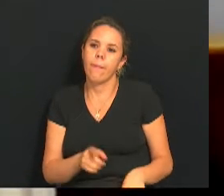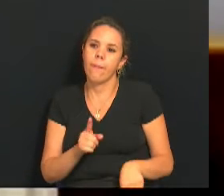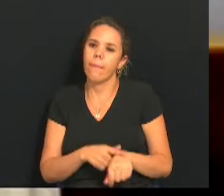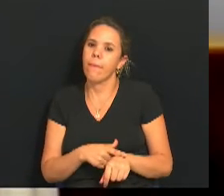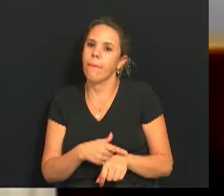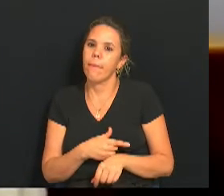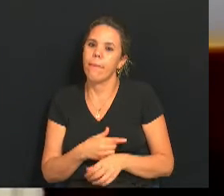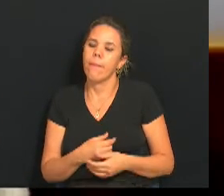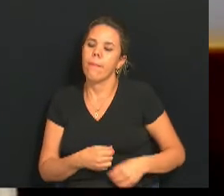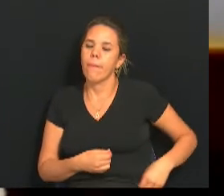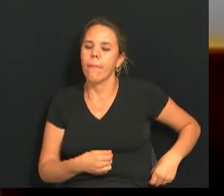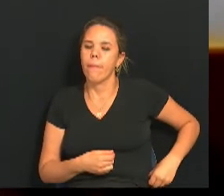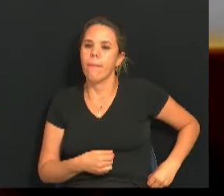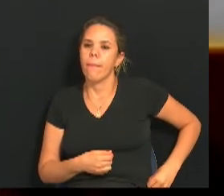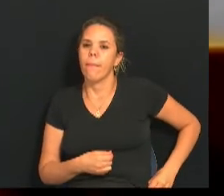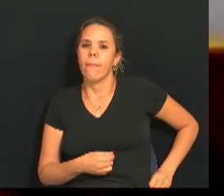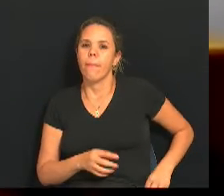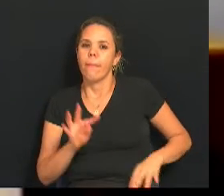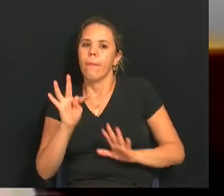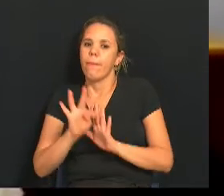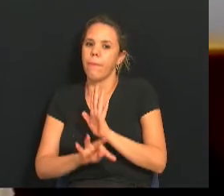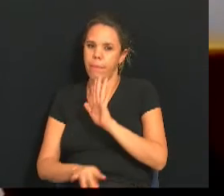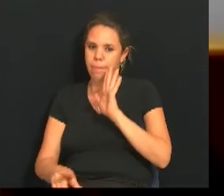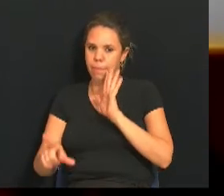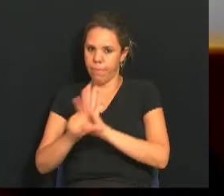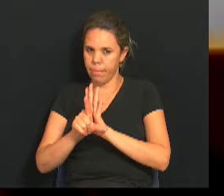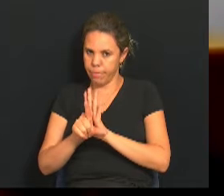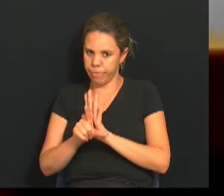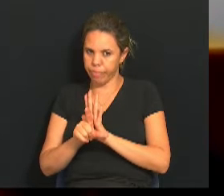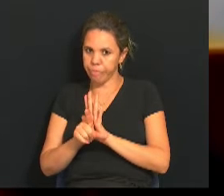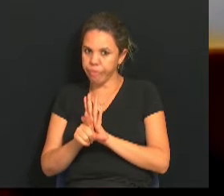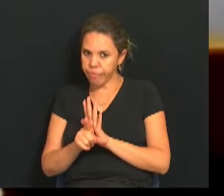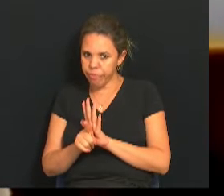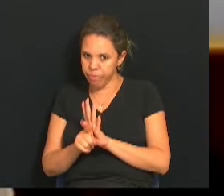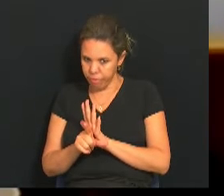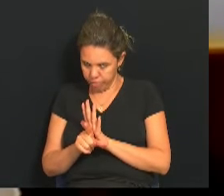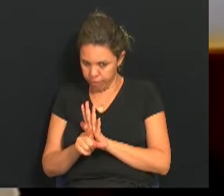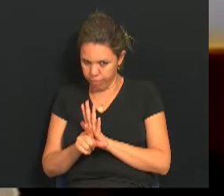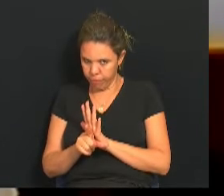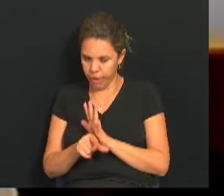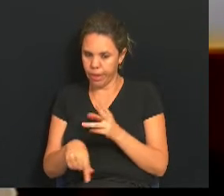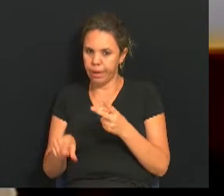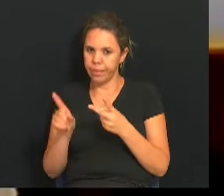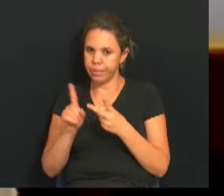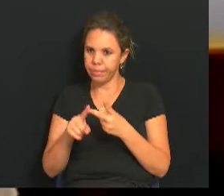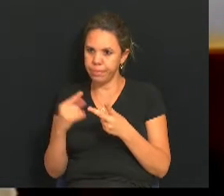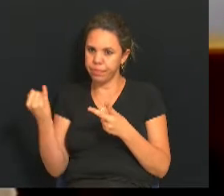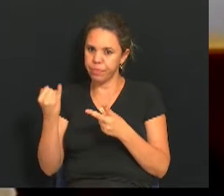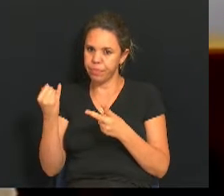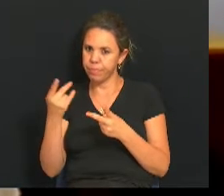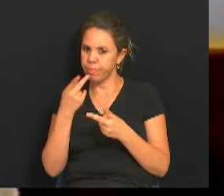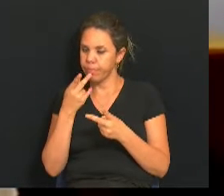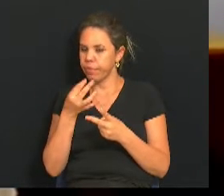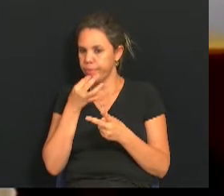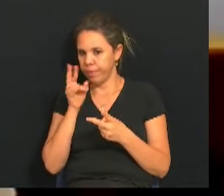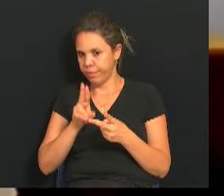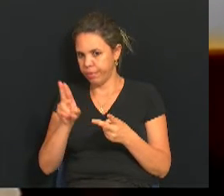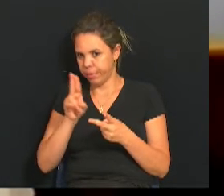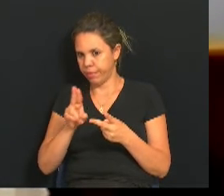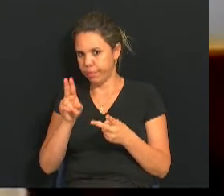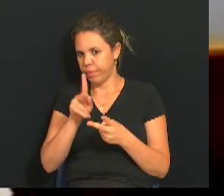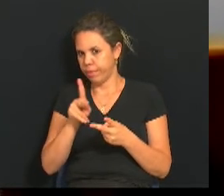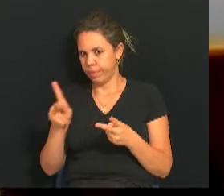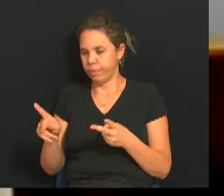E olhando para o texto da lei, e aí é uma outra questão muito importante, aí utilizando o professor